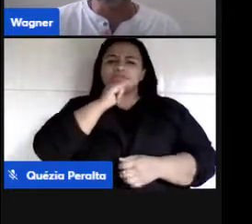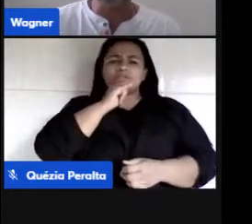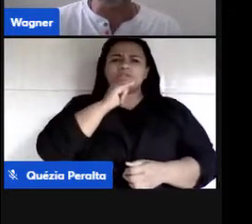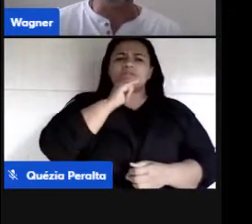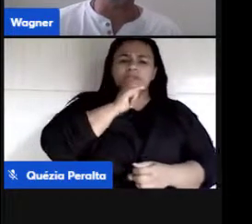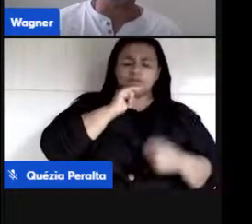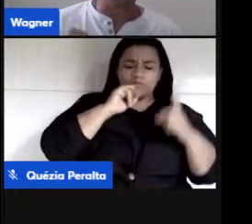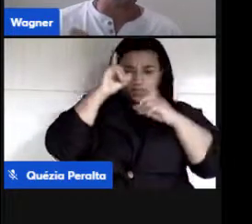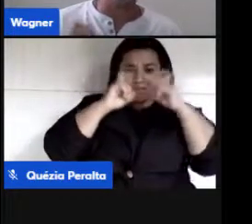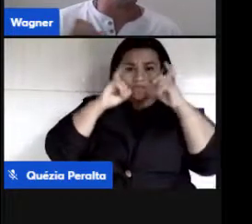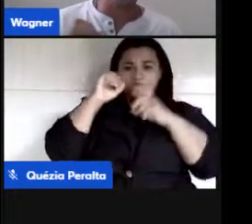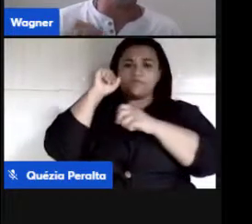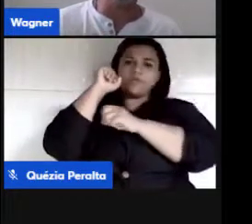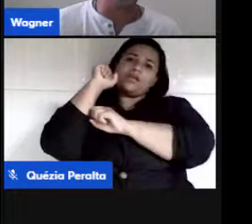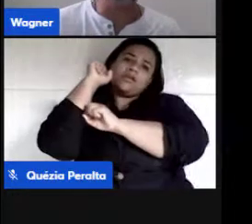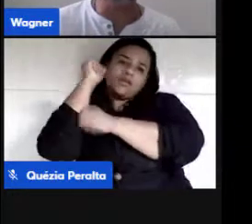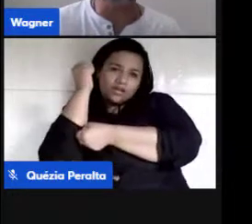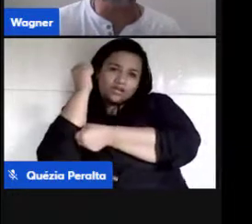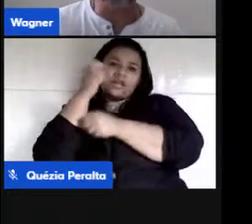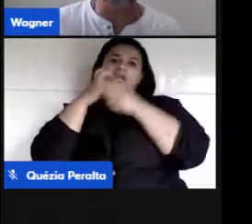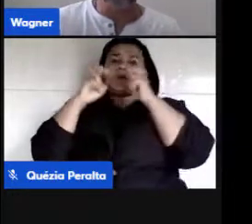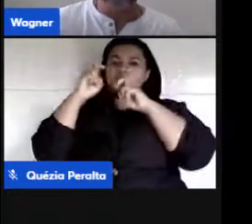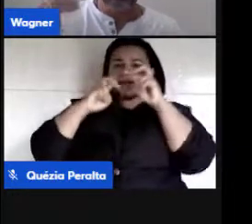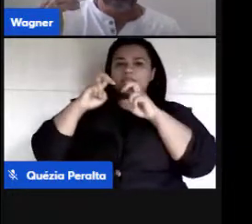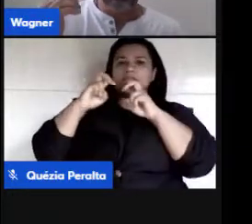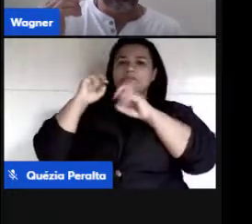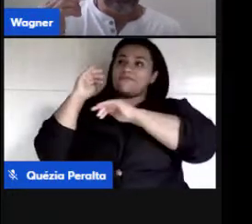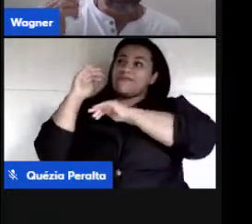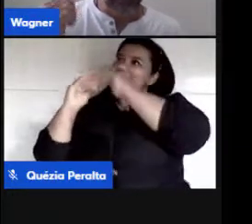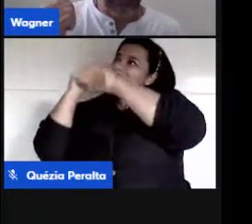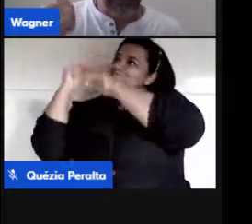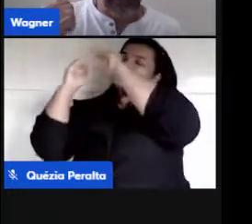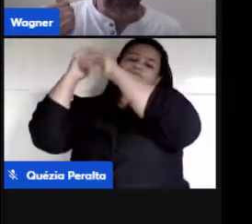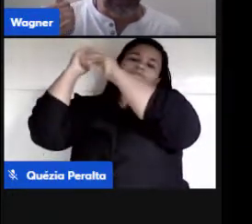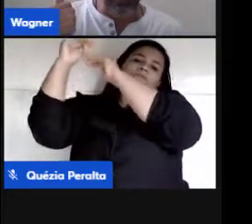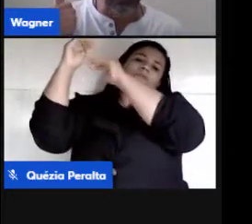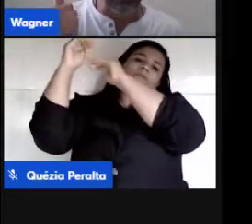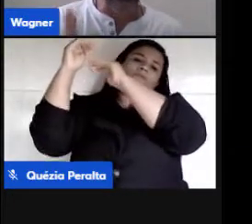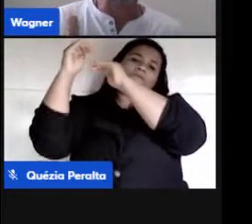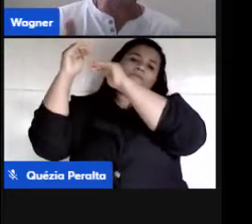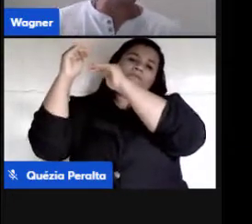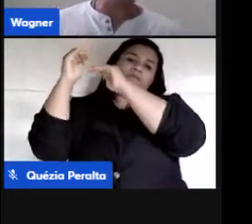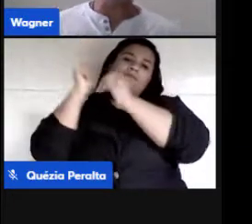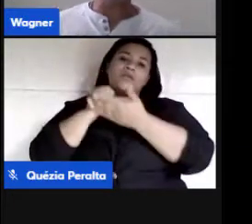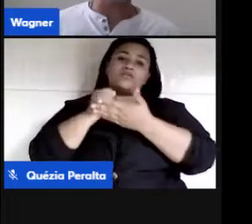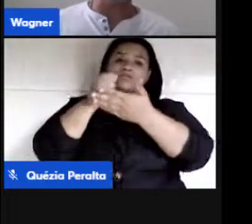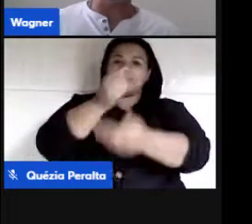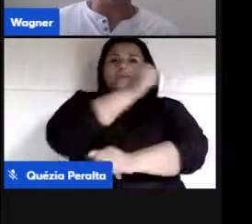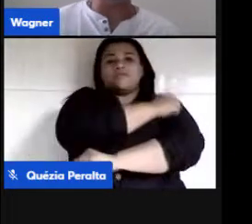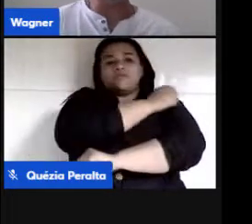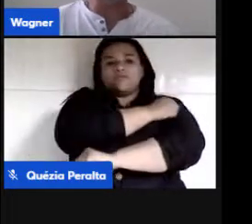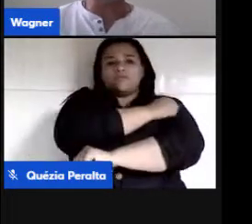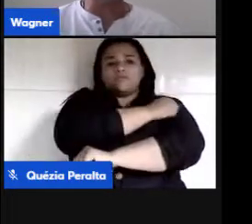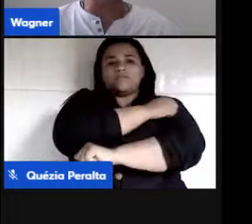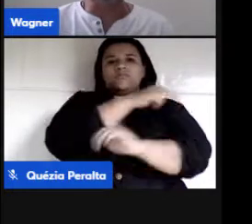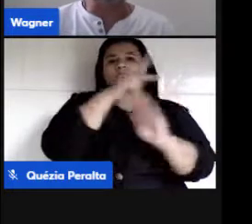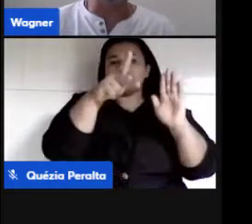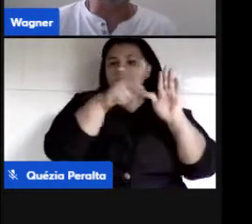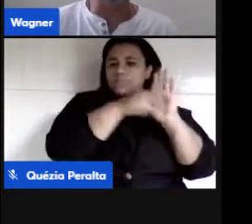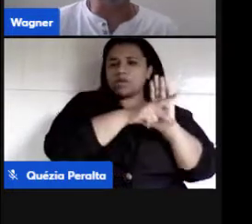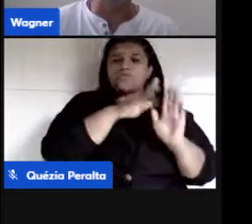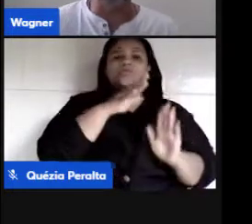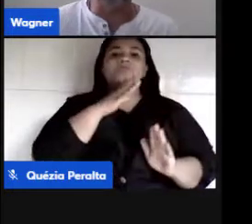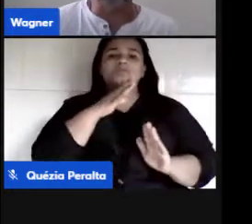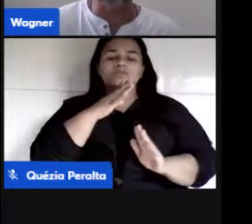auxiliar muito essa capacidade da criança se desenvolver. Os seus próprios conhecimentos prévios, que ela já vem trazendo da